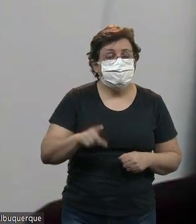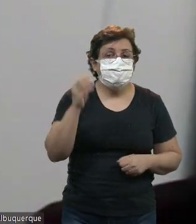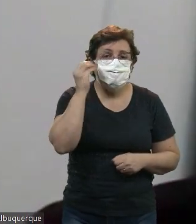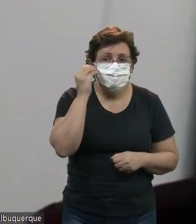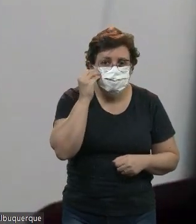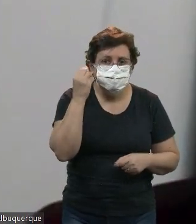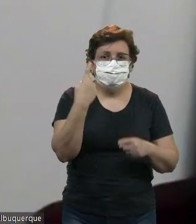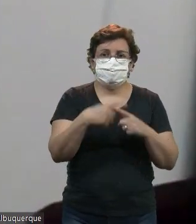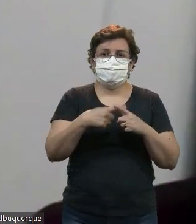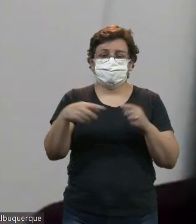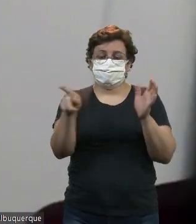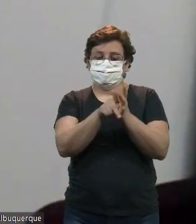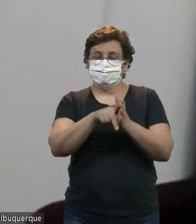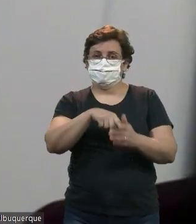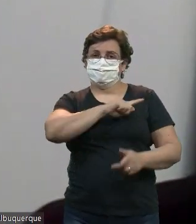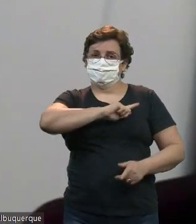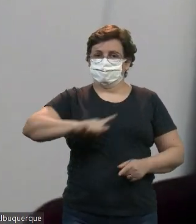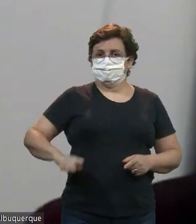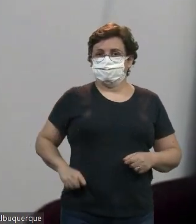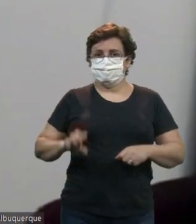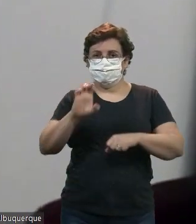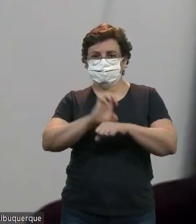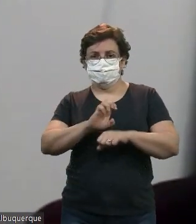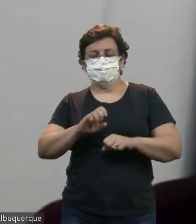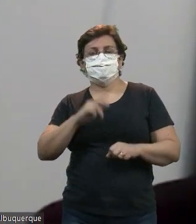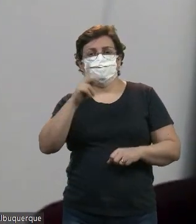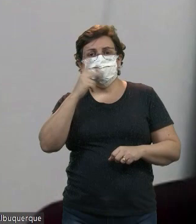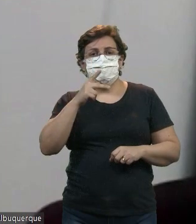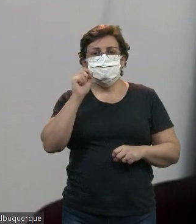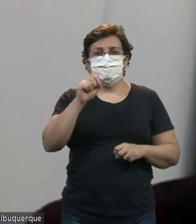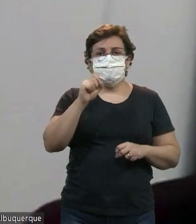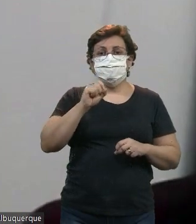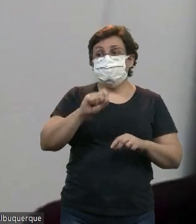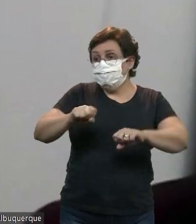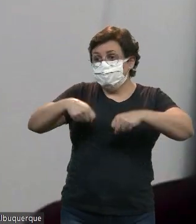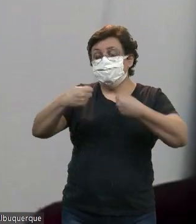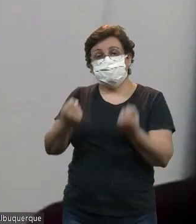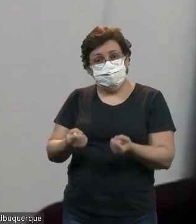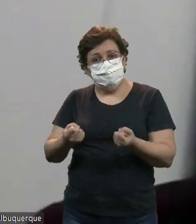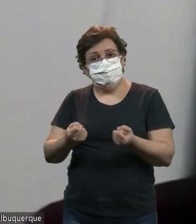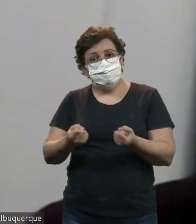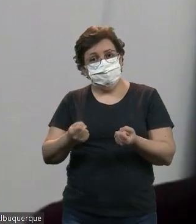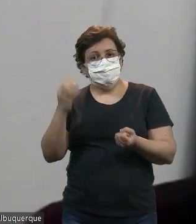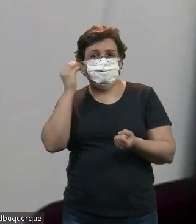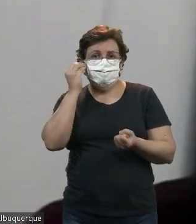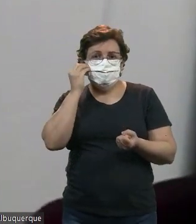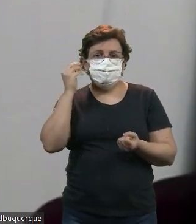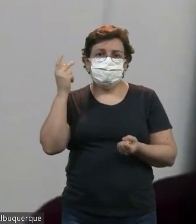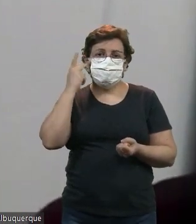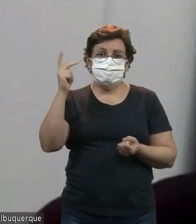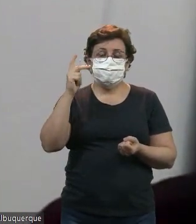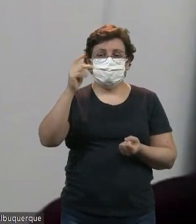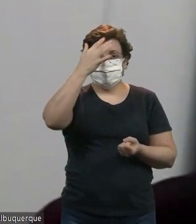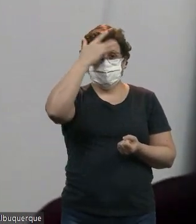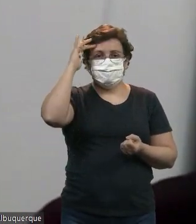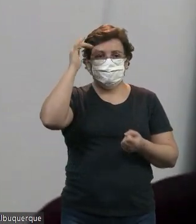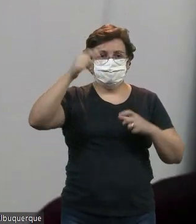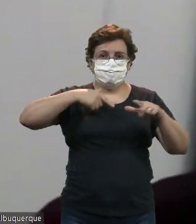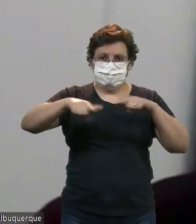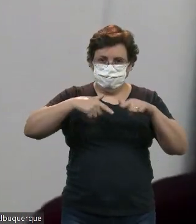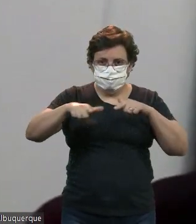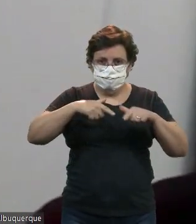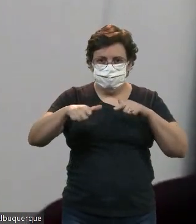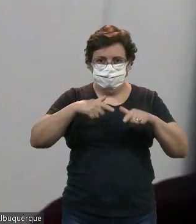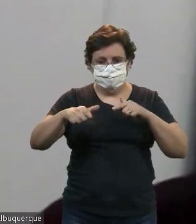próprio governo do estado disse que garantiu aí os testes aí para quem está na linha de frente, inclusive até para os